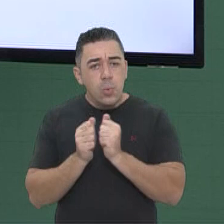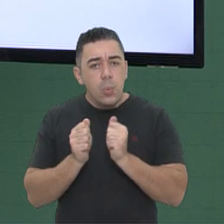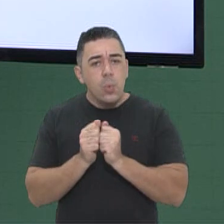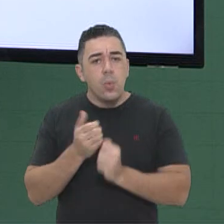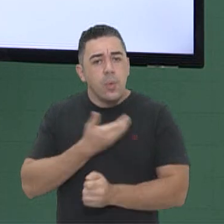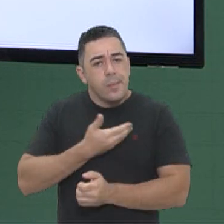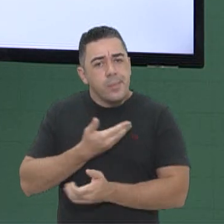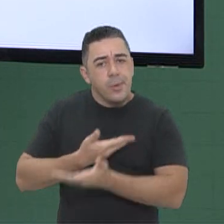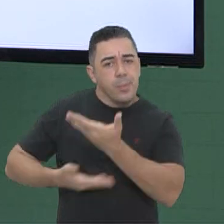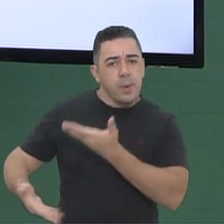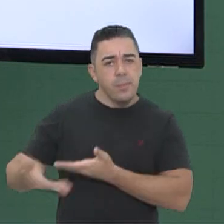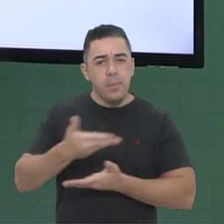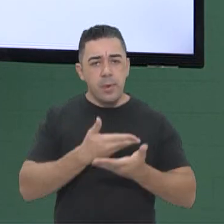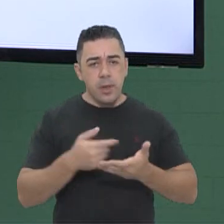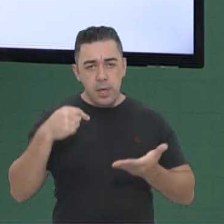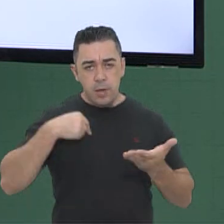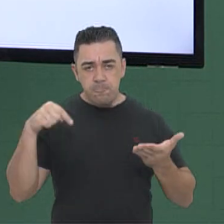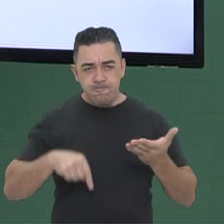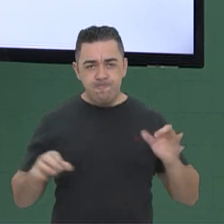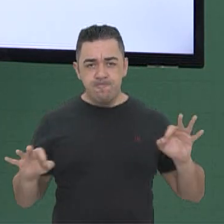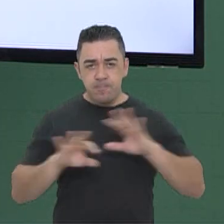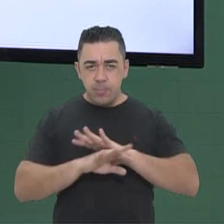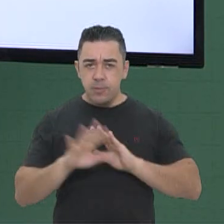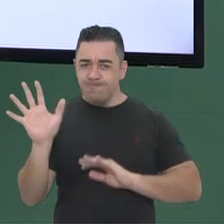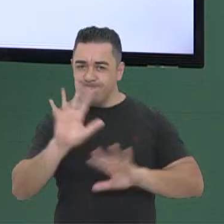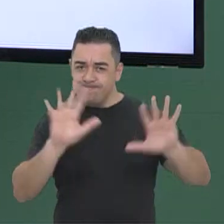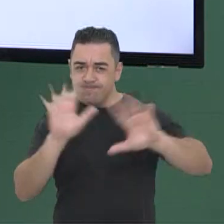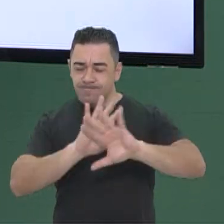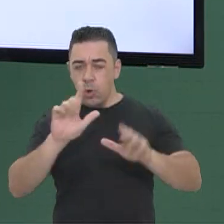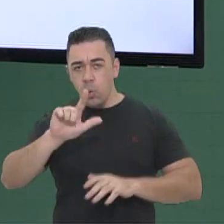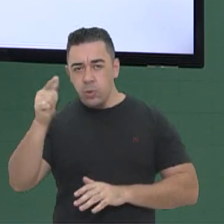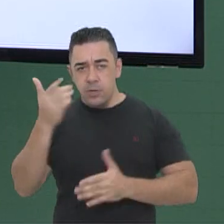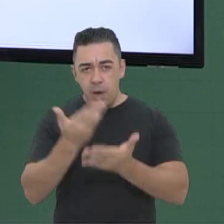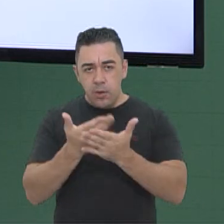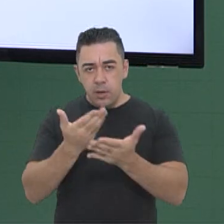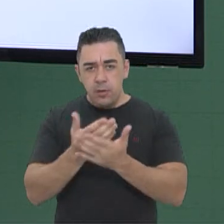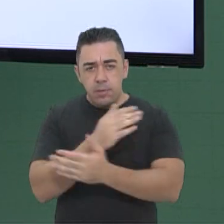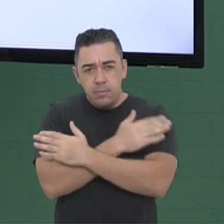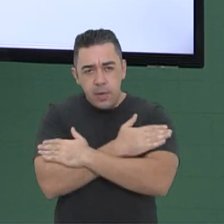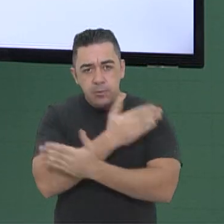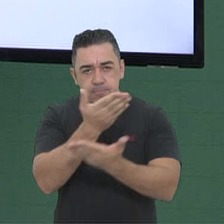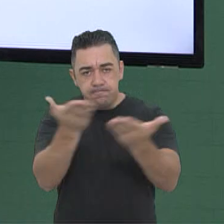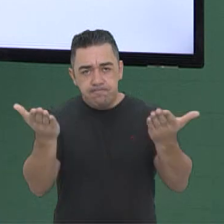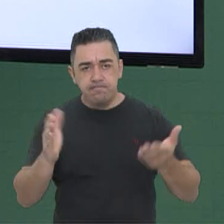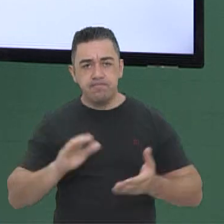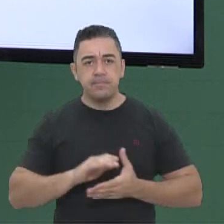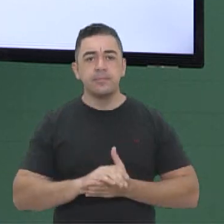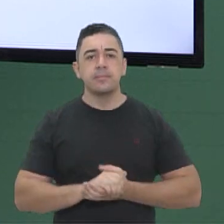seus colegas. Eu fico por aqui, até a próxima aula, um abraço.